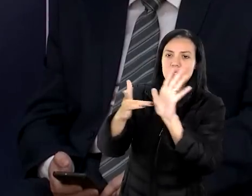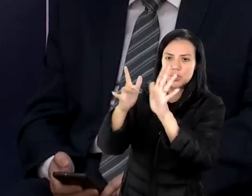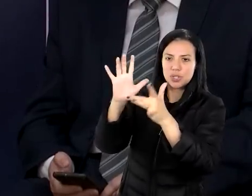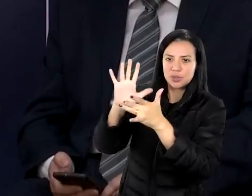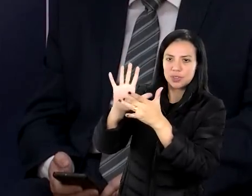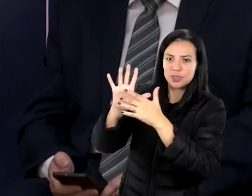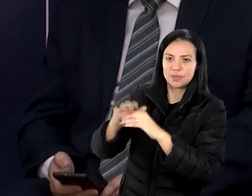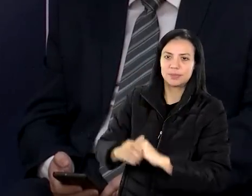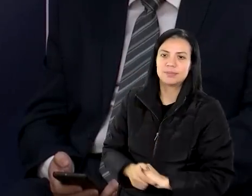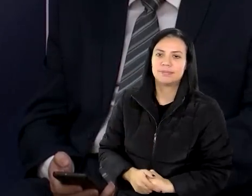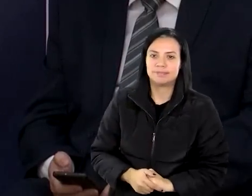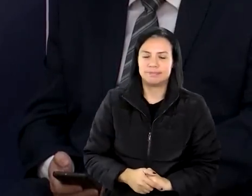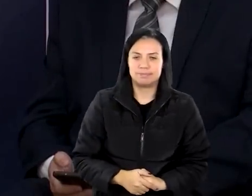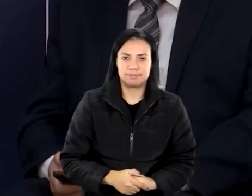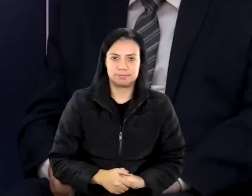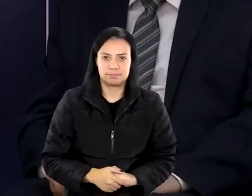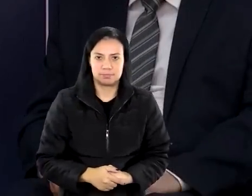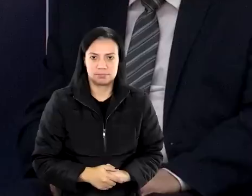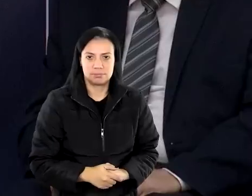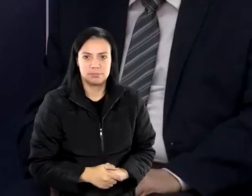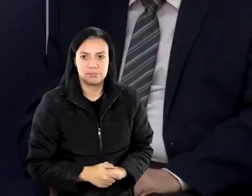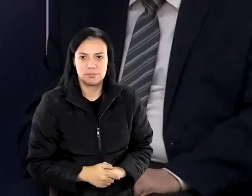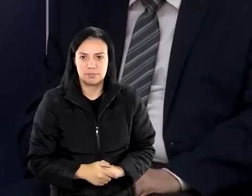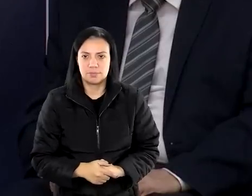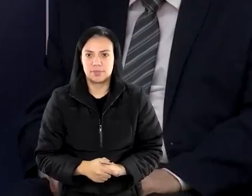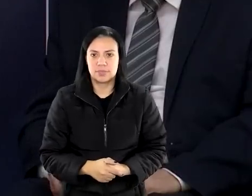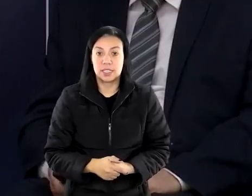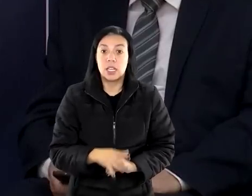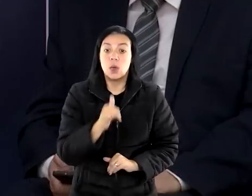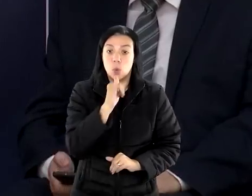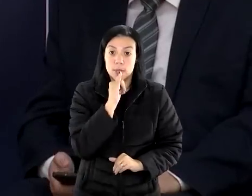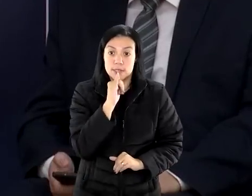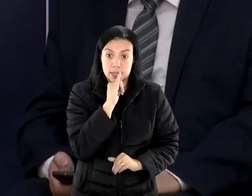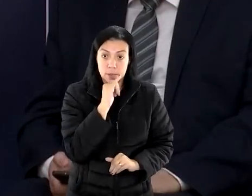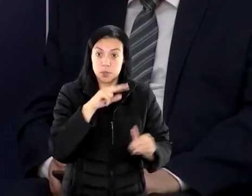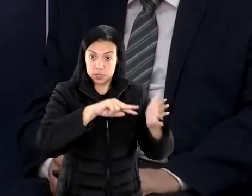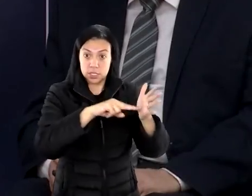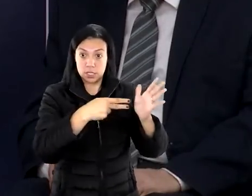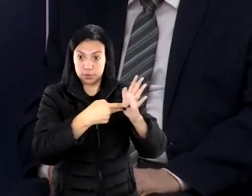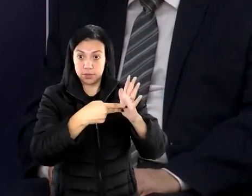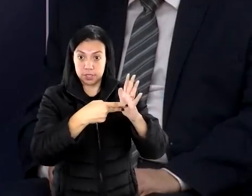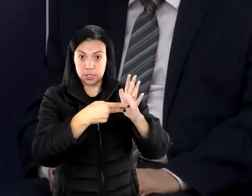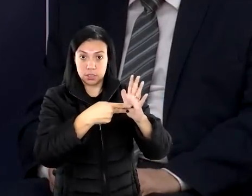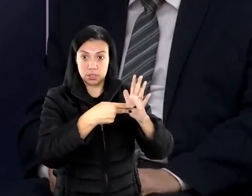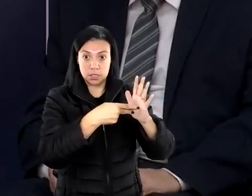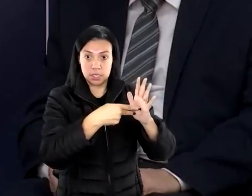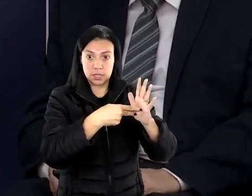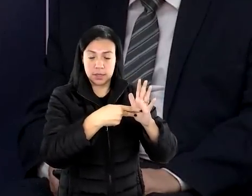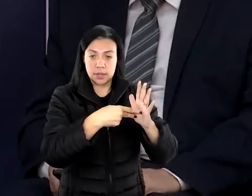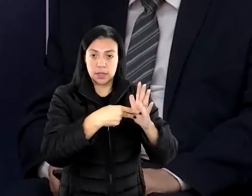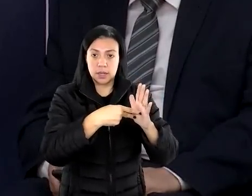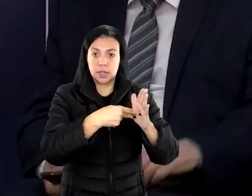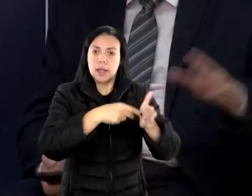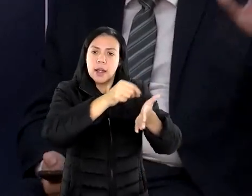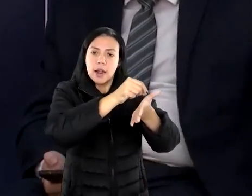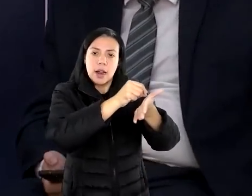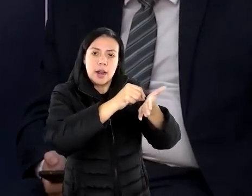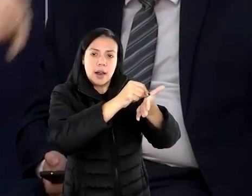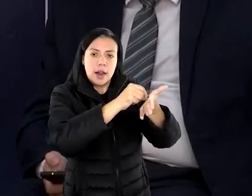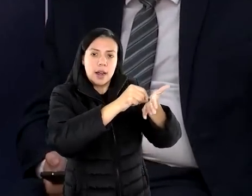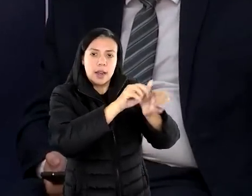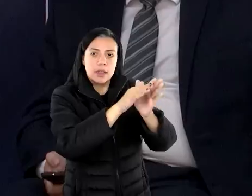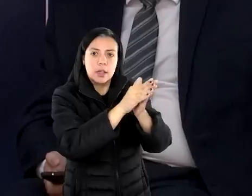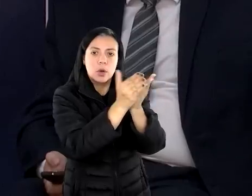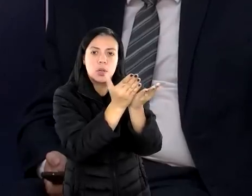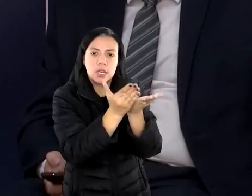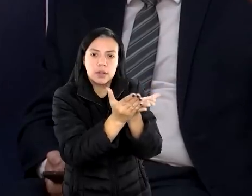grego, a ideia aqui é o de um caderno de caligrafia. Quem foi alfabetizado aqui com caderno de caligrafia? Como é que você